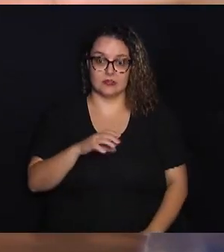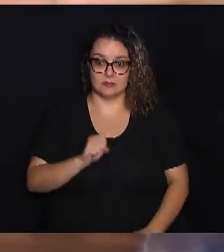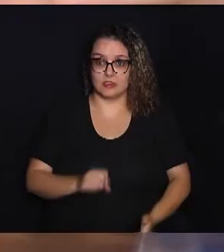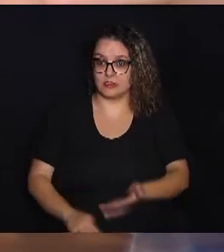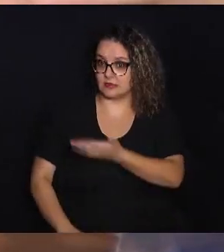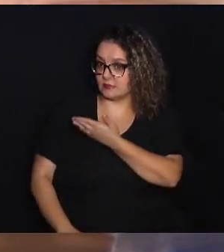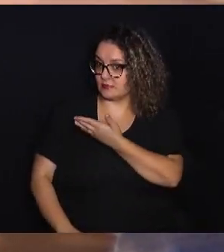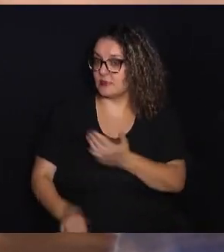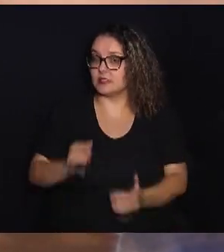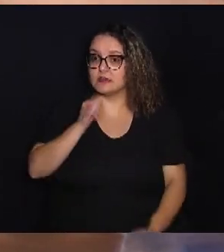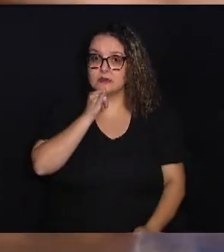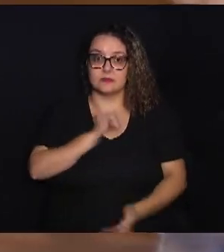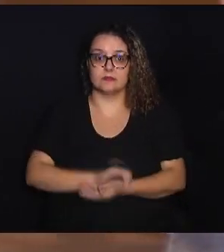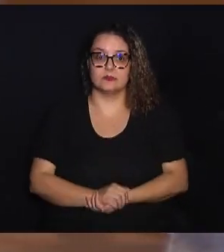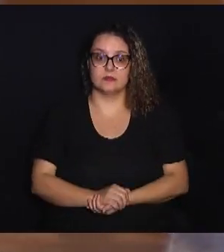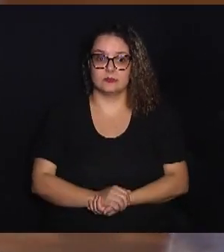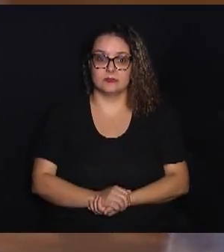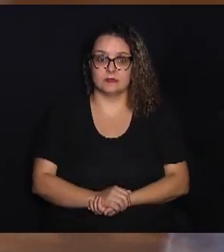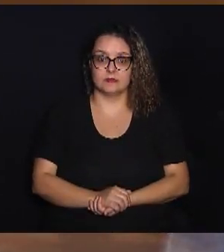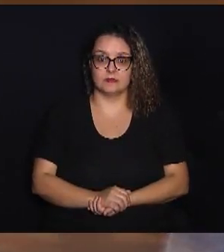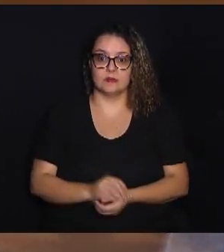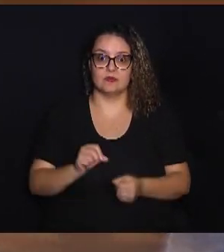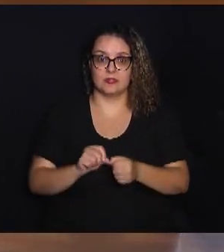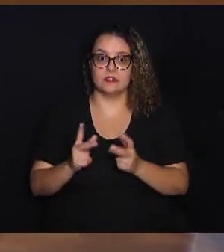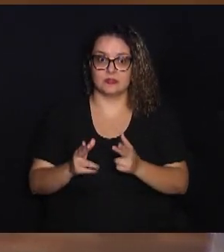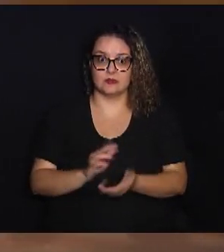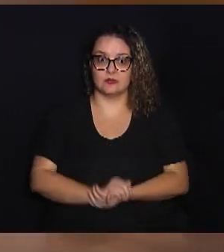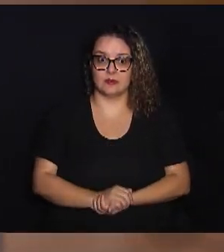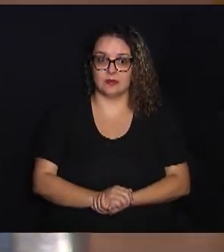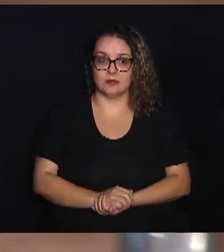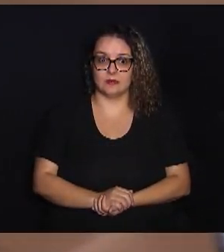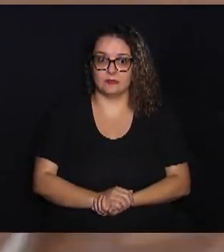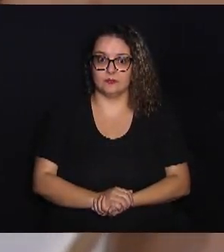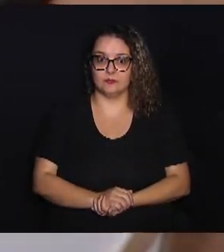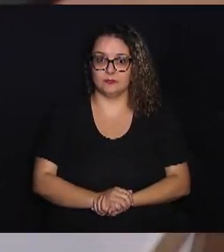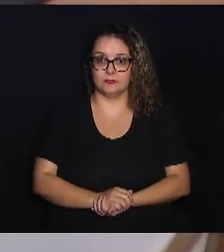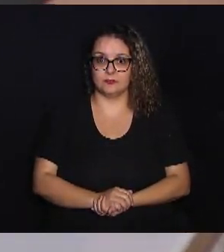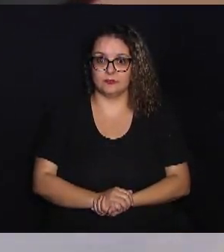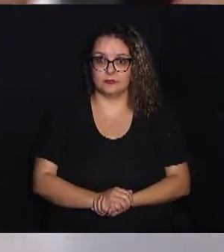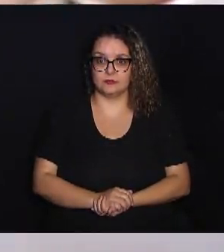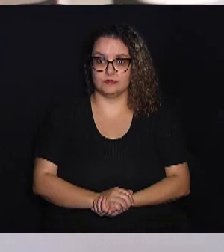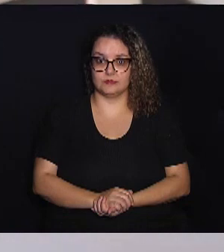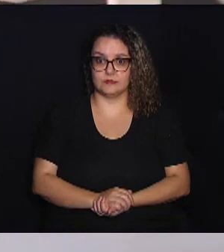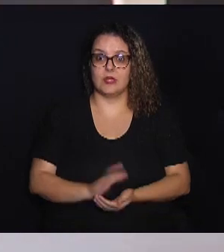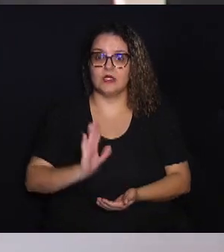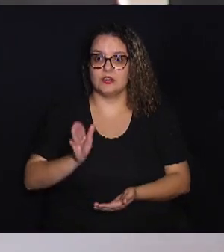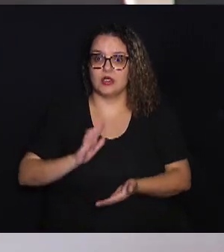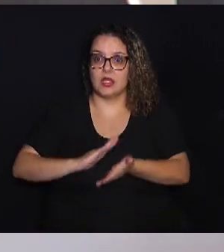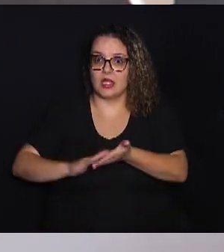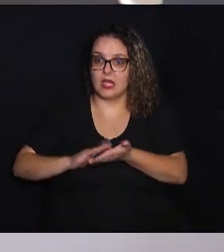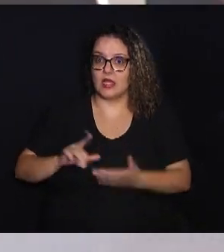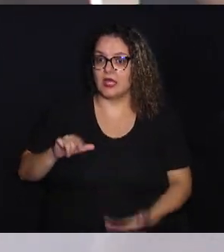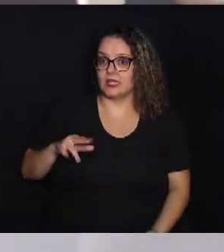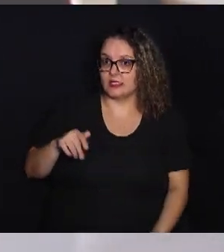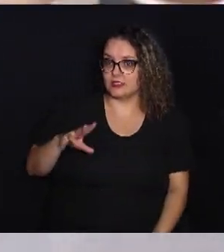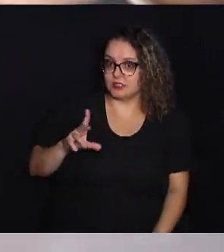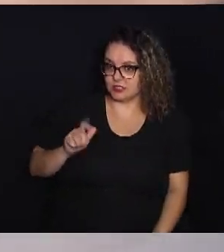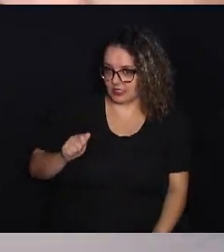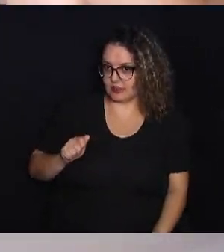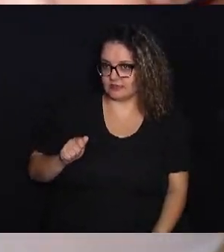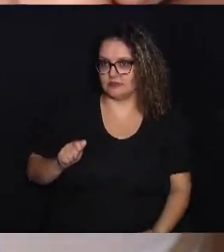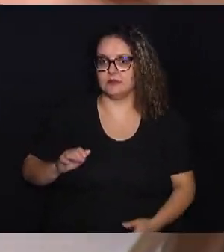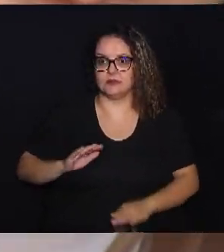peças do azulejo e colocar pode ser uma bandejinha, nada que seja de plástico, porque senão